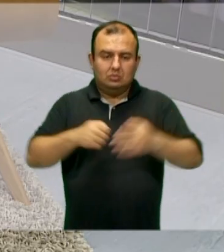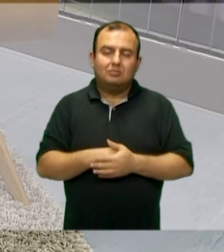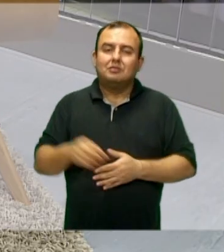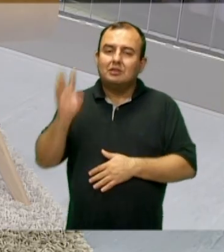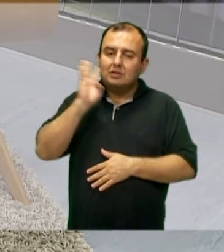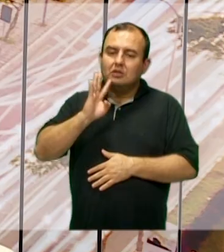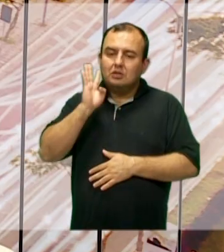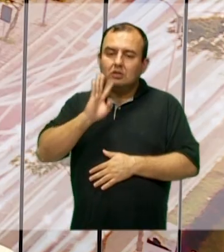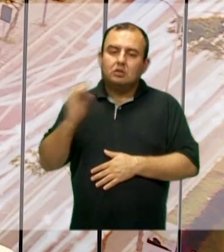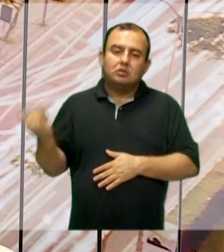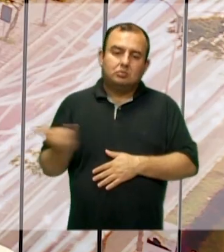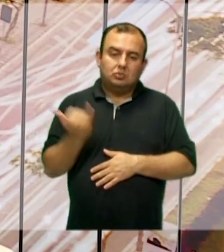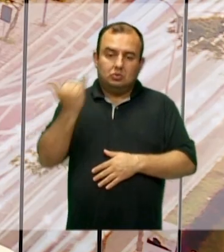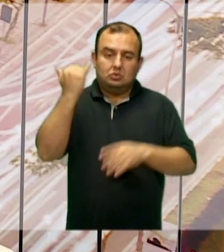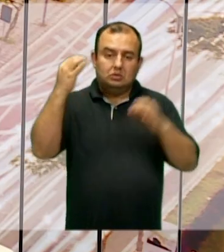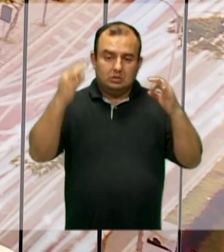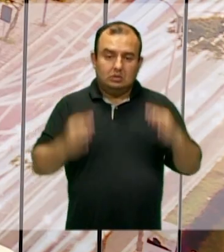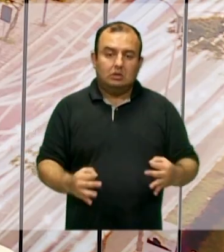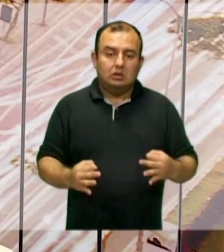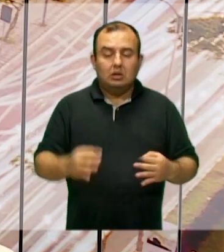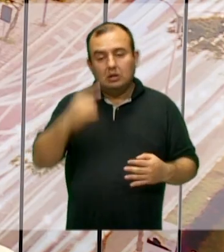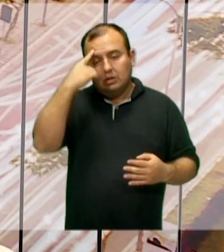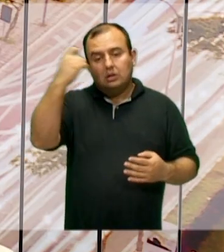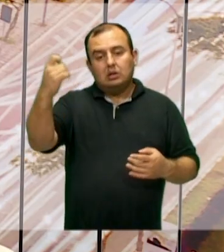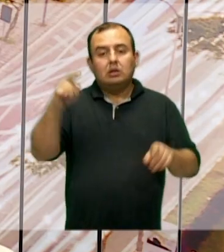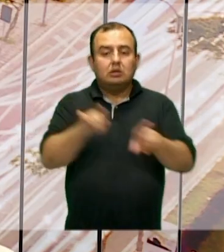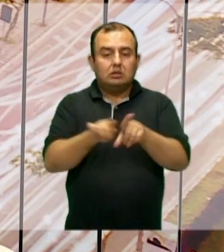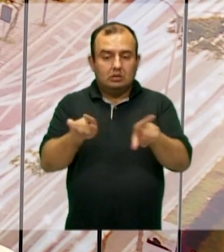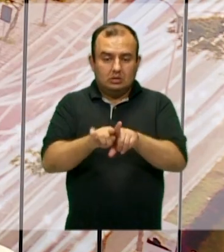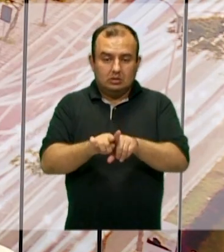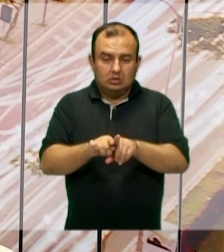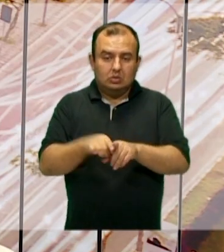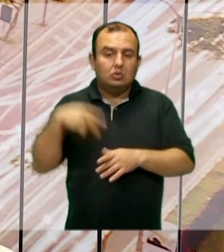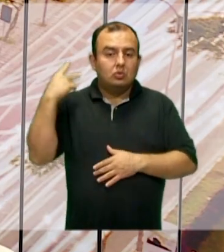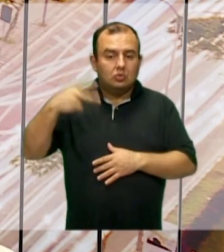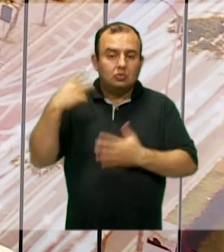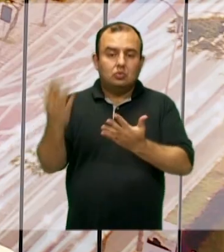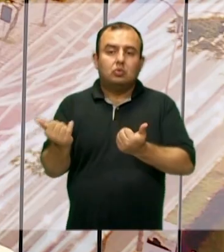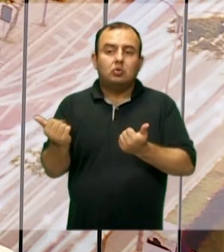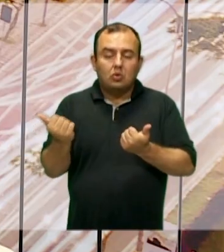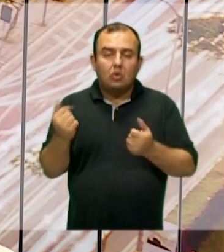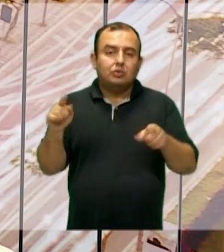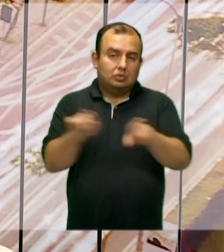legal, é bem importante isso, porque justamente essa é a ideia também do